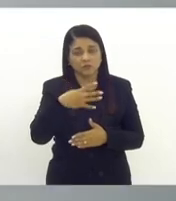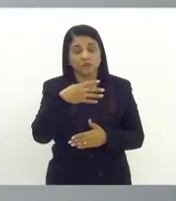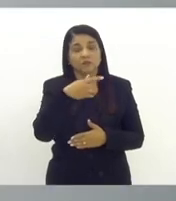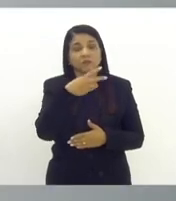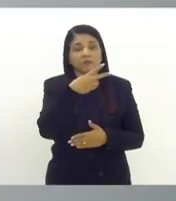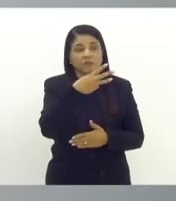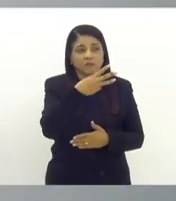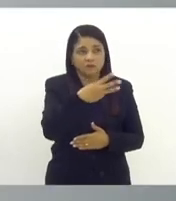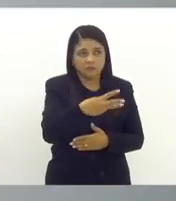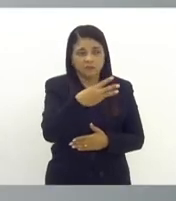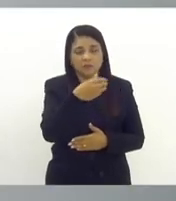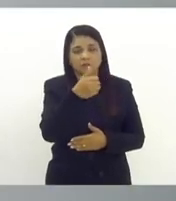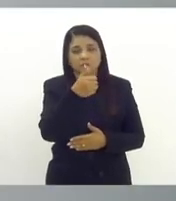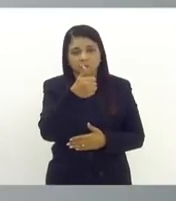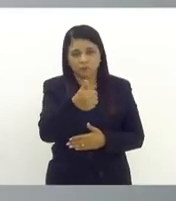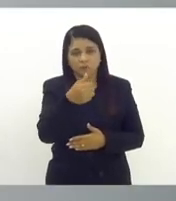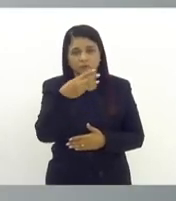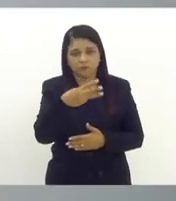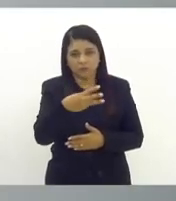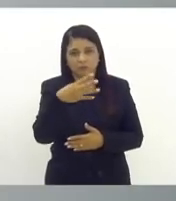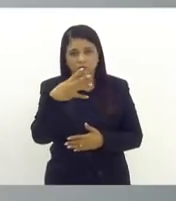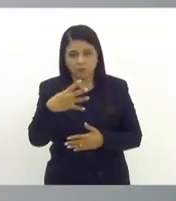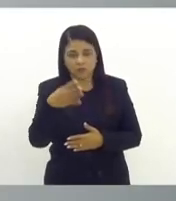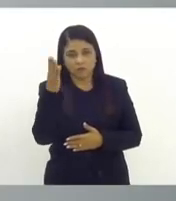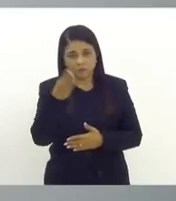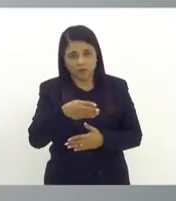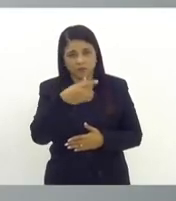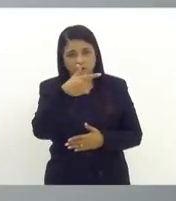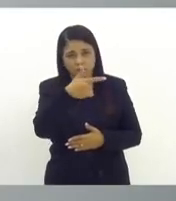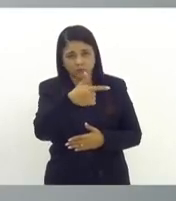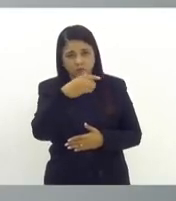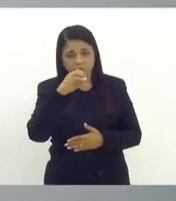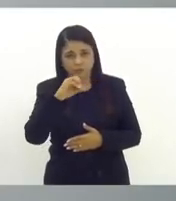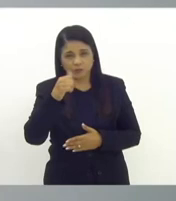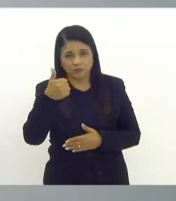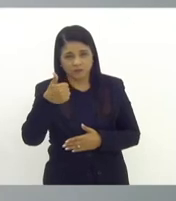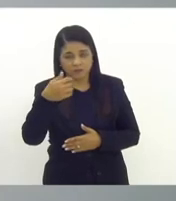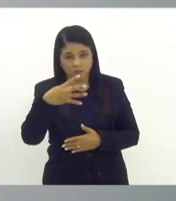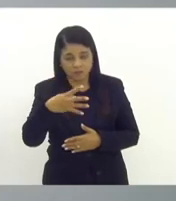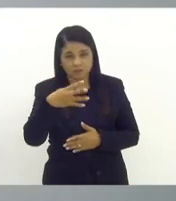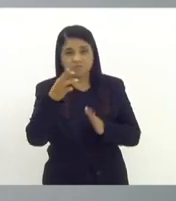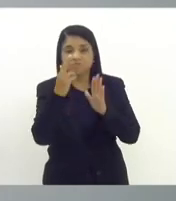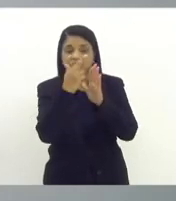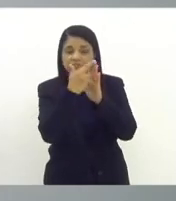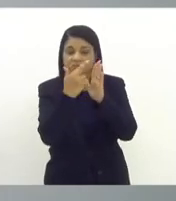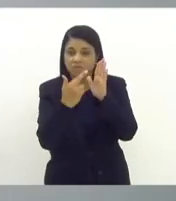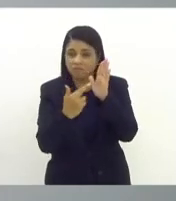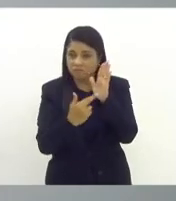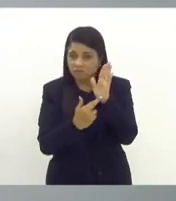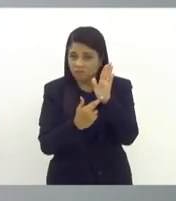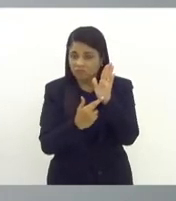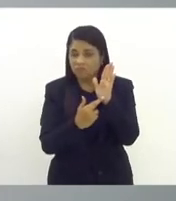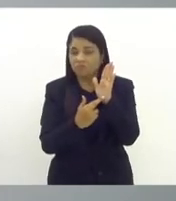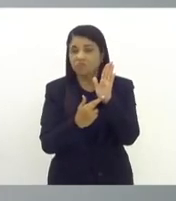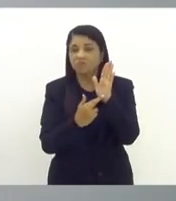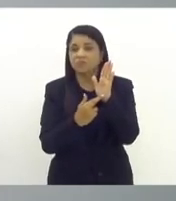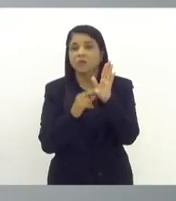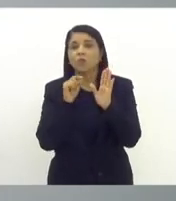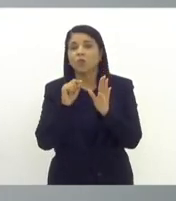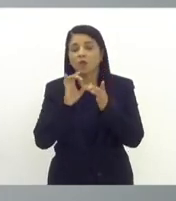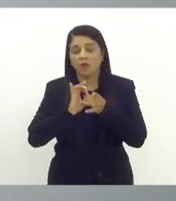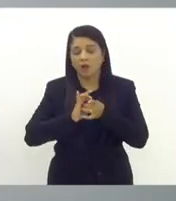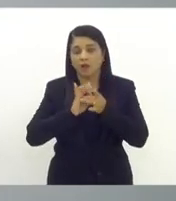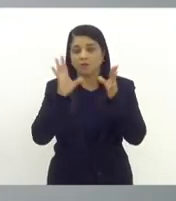2014 esses dois atos normativos eles basicamente regulam a Expedição da prévia